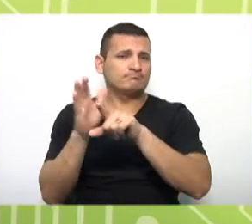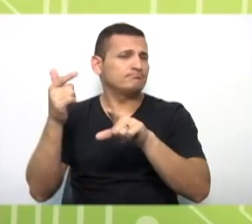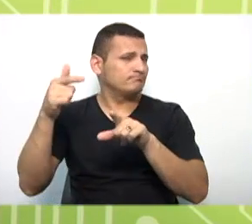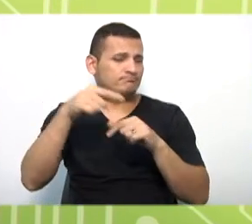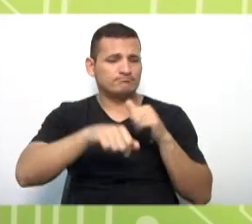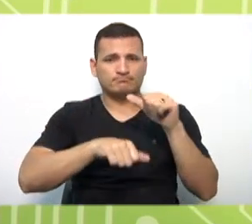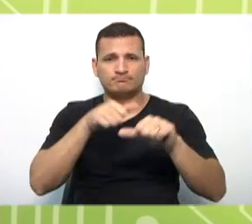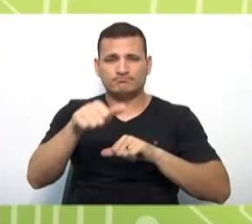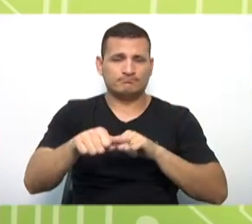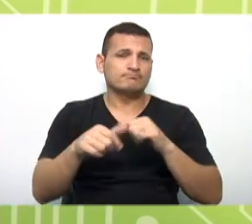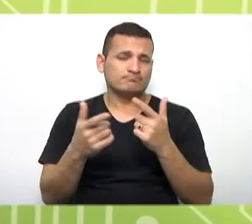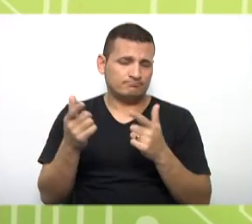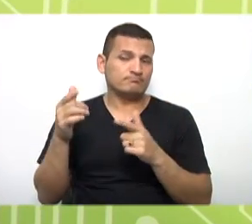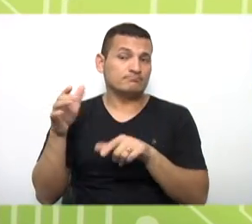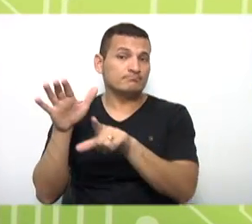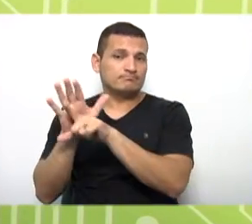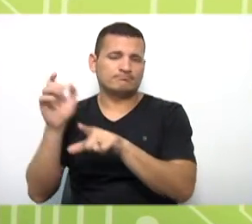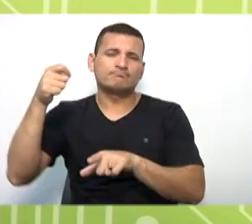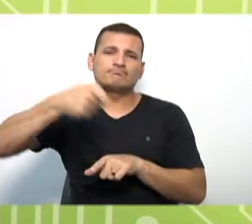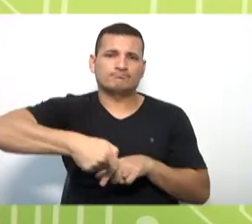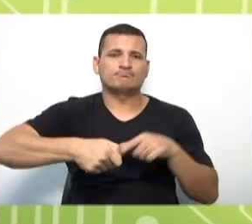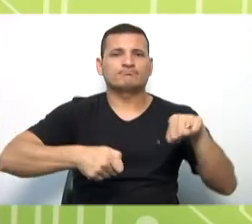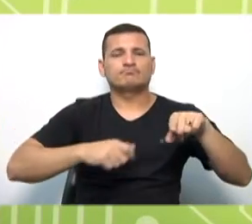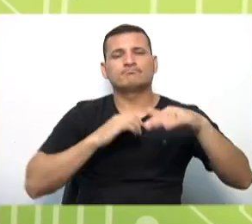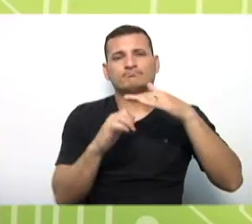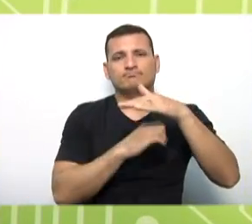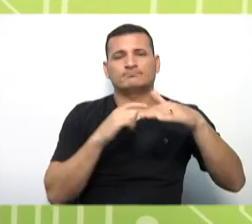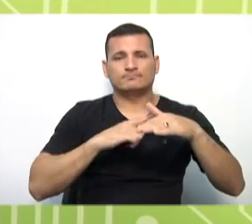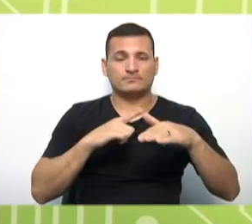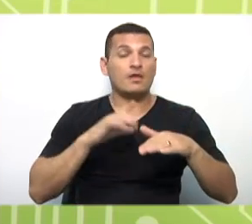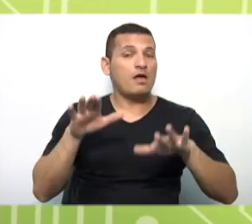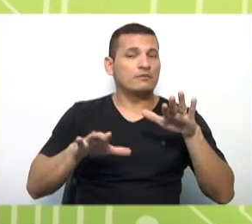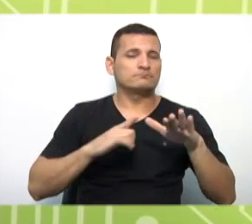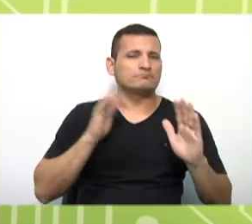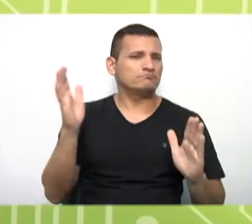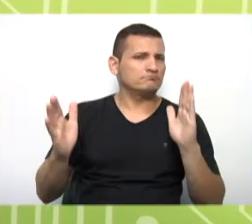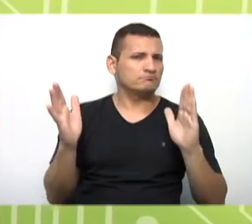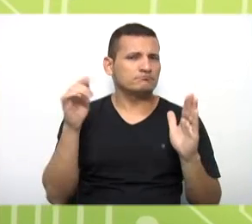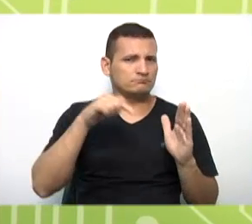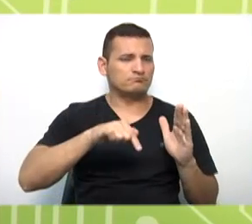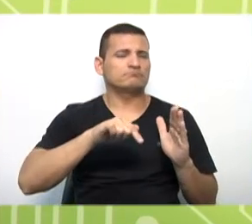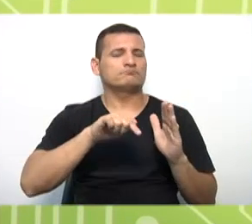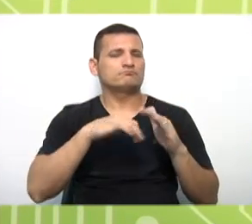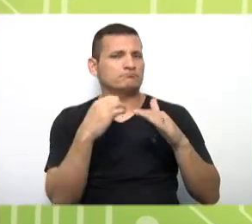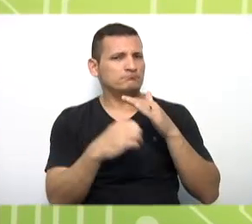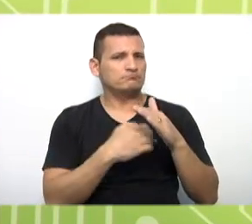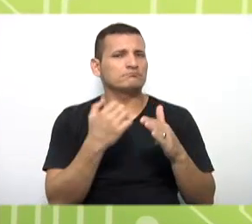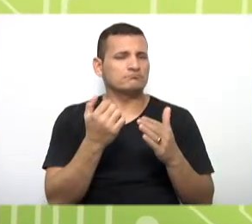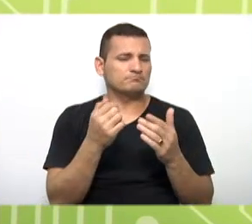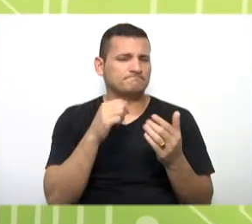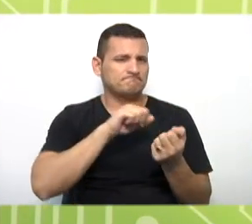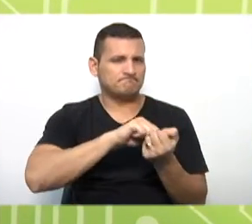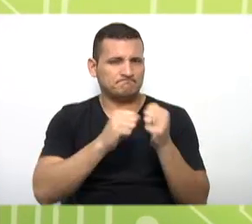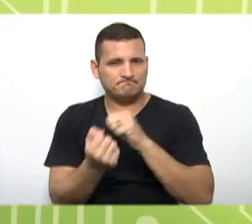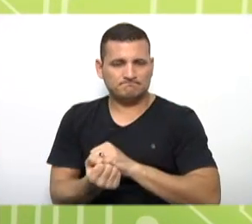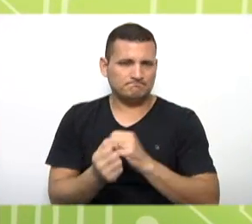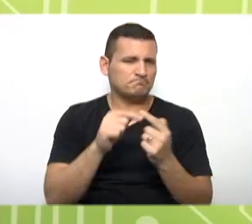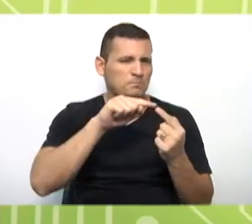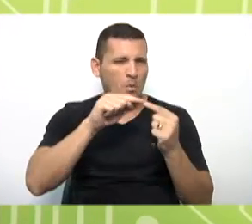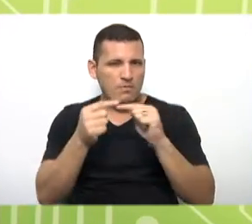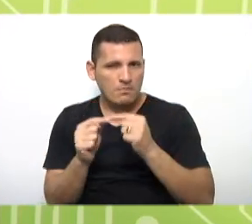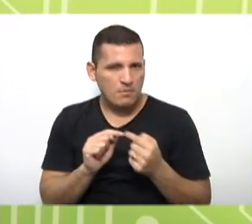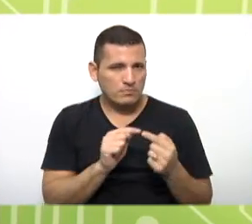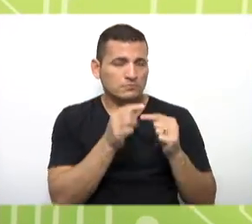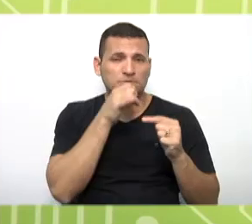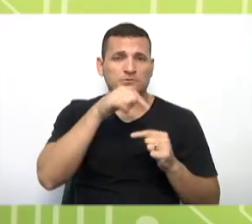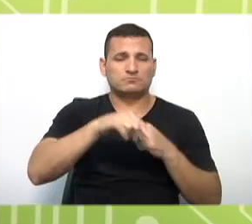legislação. A maior parte, quando há uma mudança na lei, tem um prazo para a empresa se adequar. Se a empresa não cumpre isso,